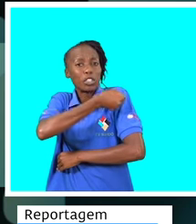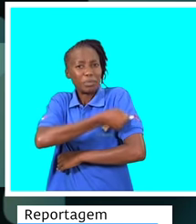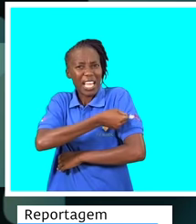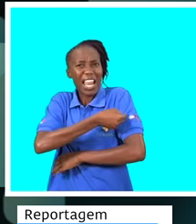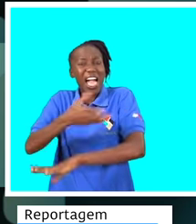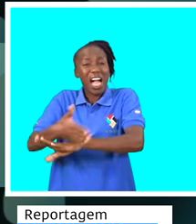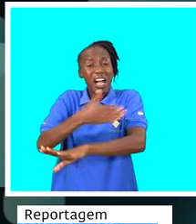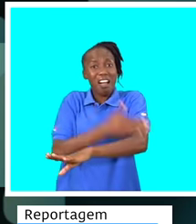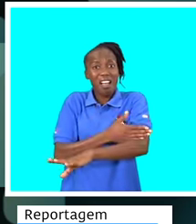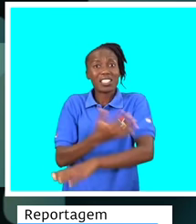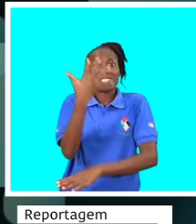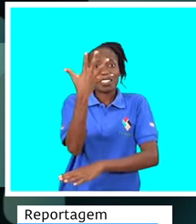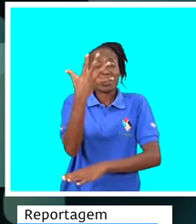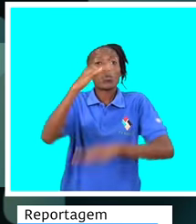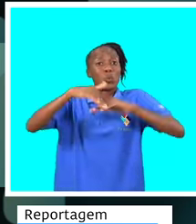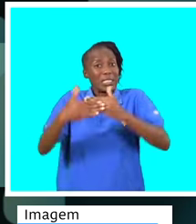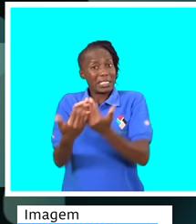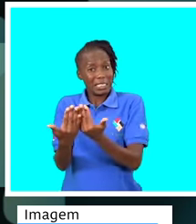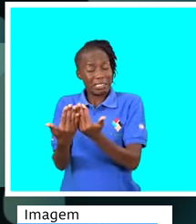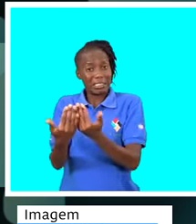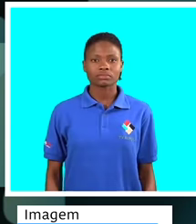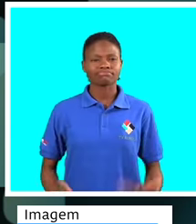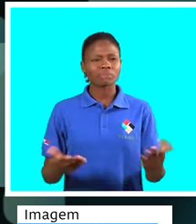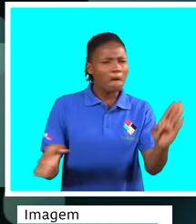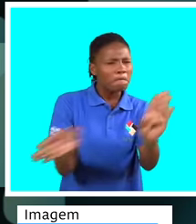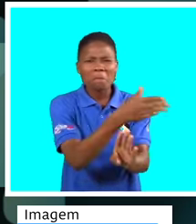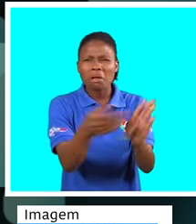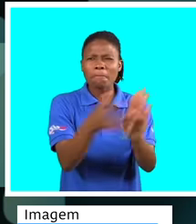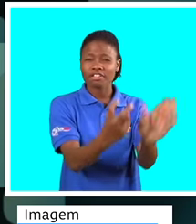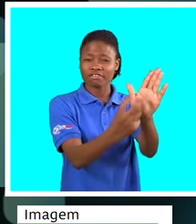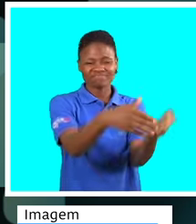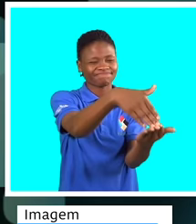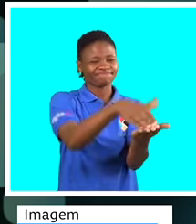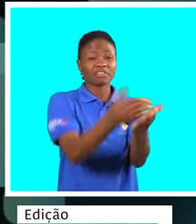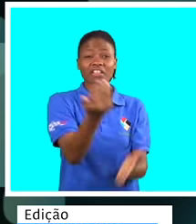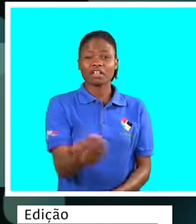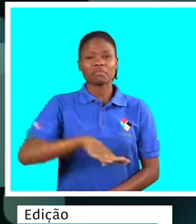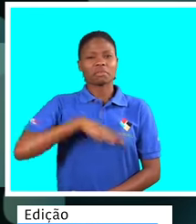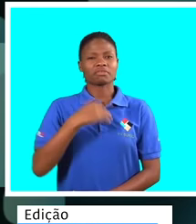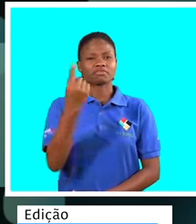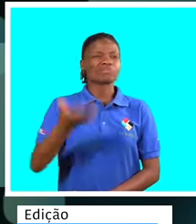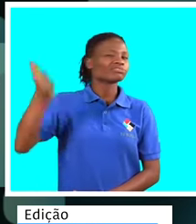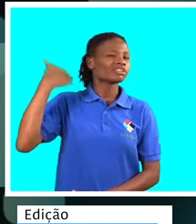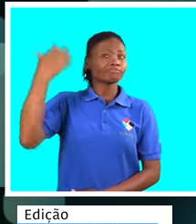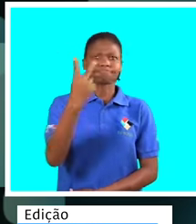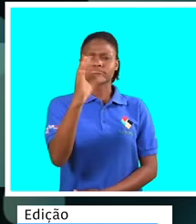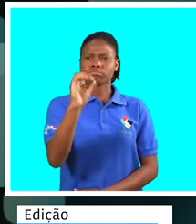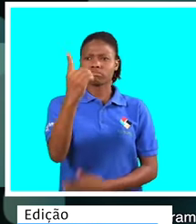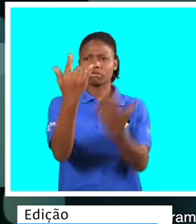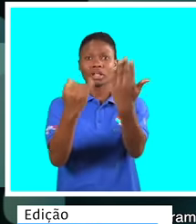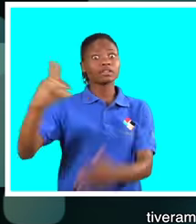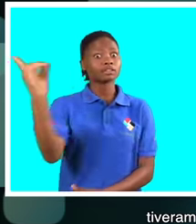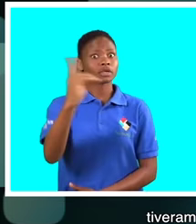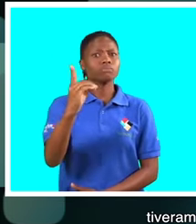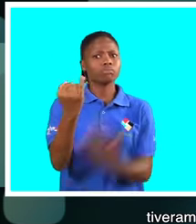nas primeiras 72 horas. Só em dezembro de 2016, 60% dos casos de violência sexual